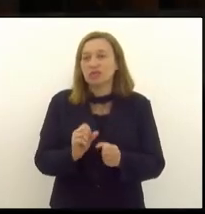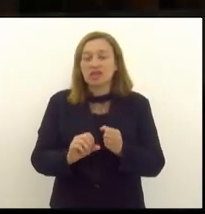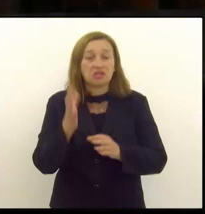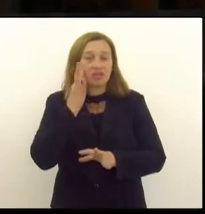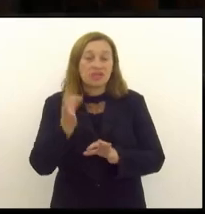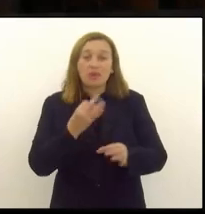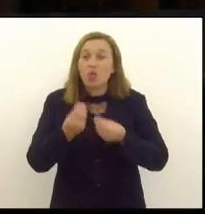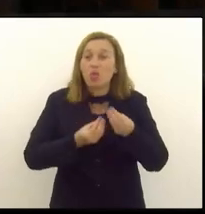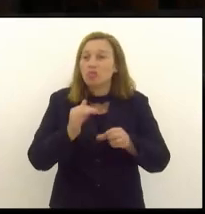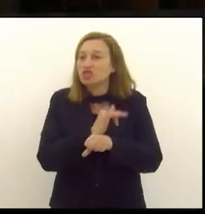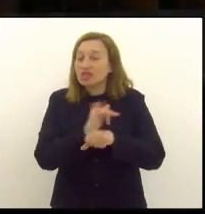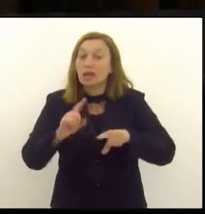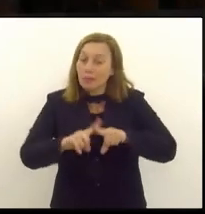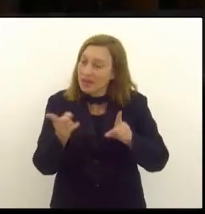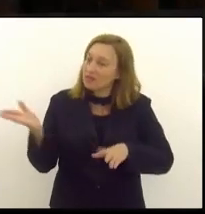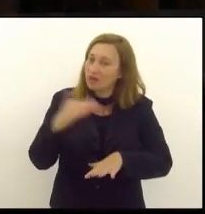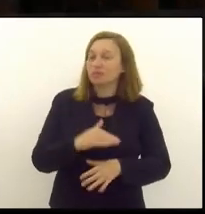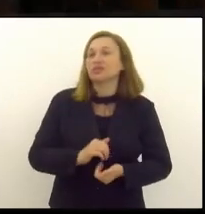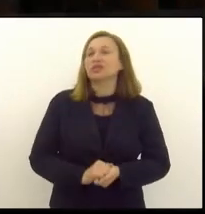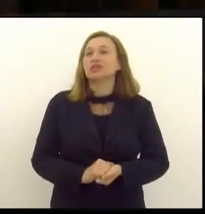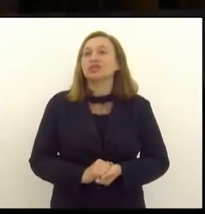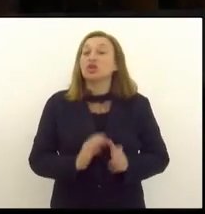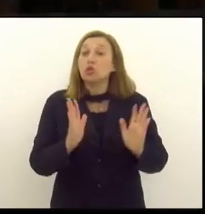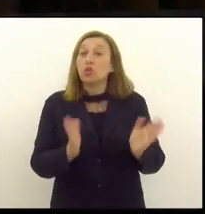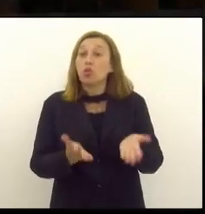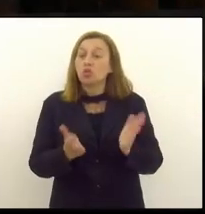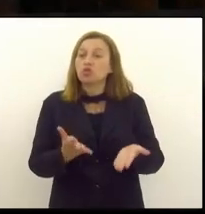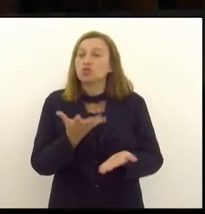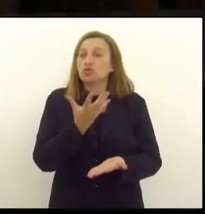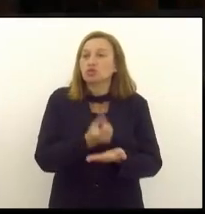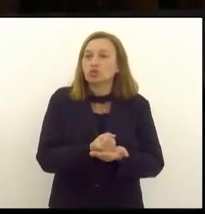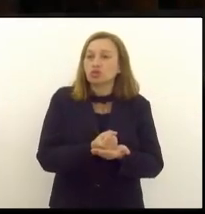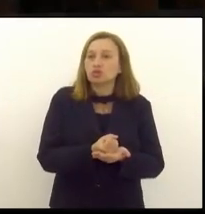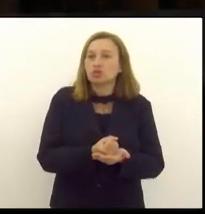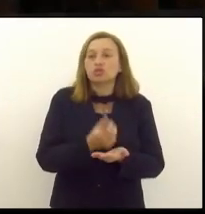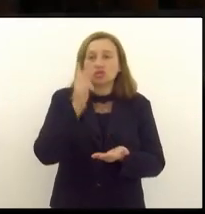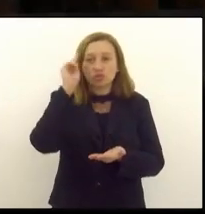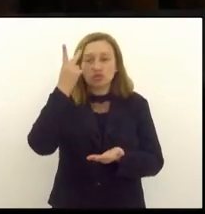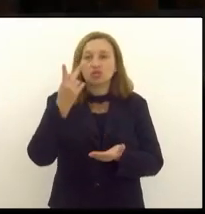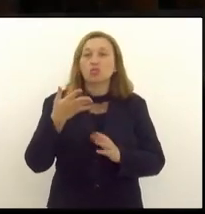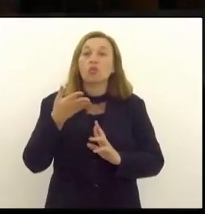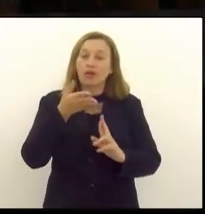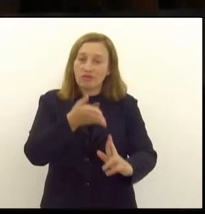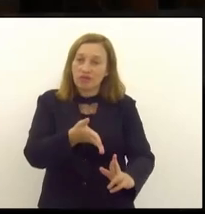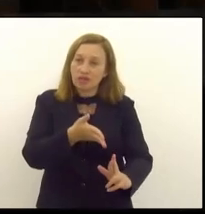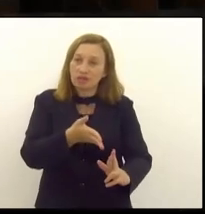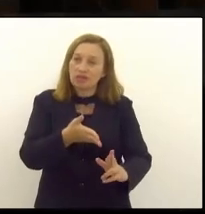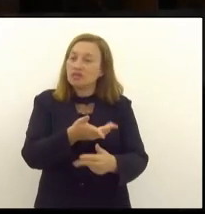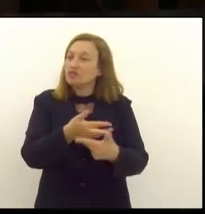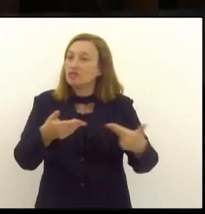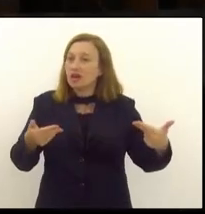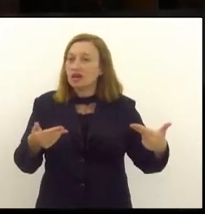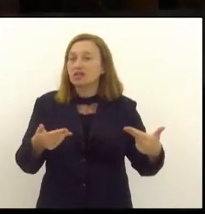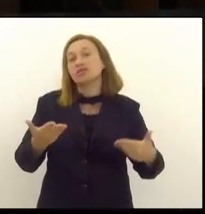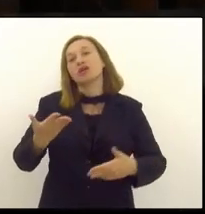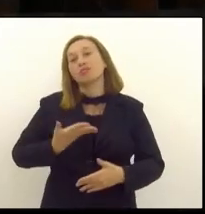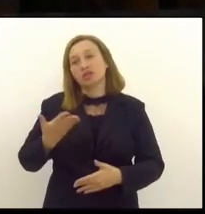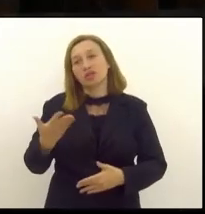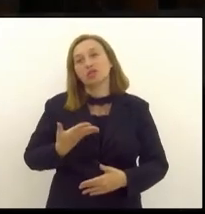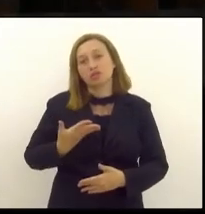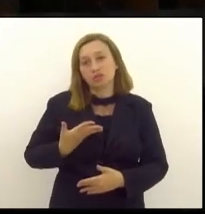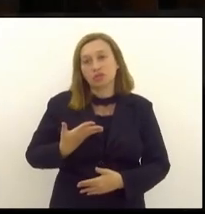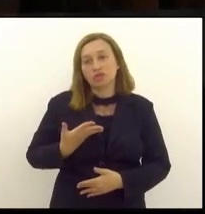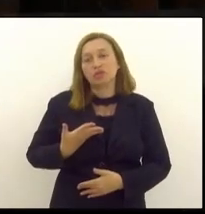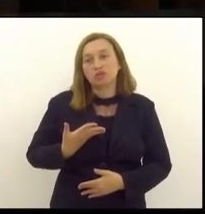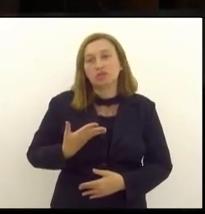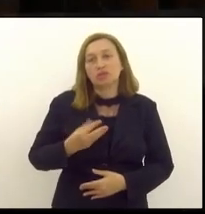como vamos fazer, mas vamos fazer. E hoje esse documentário ele acaba sendo uma referência para muitos colegas